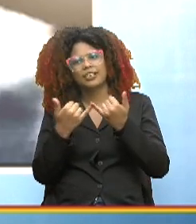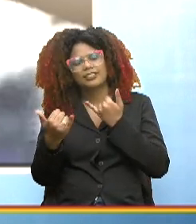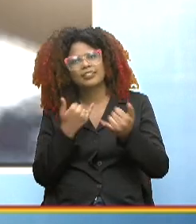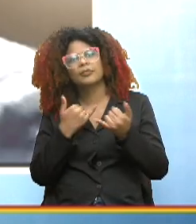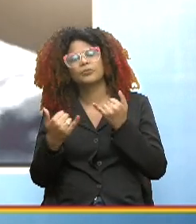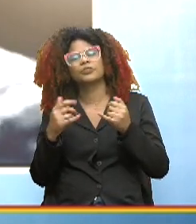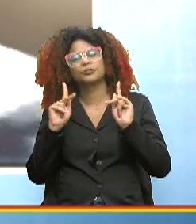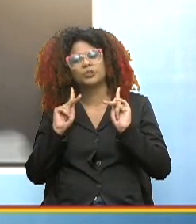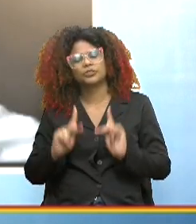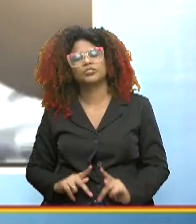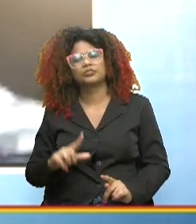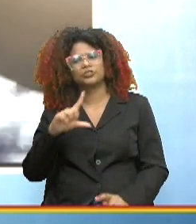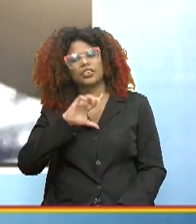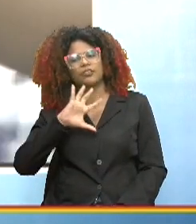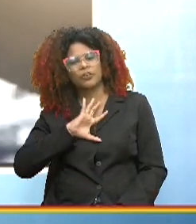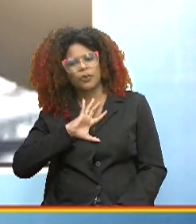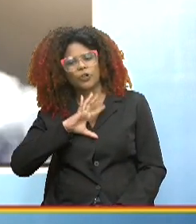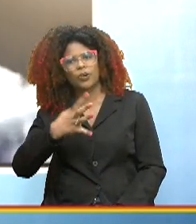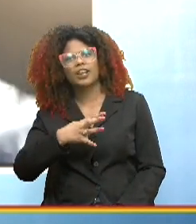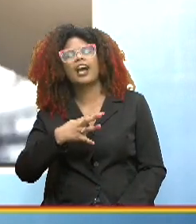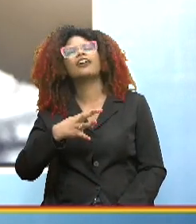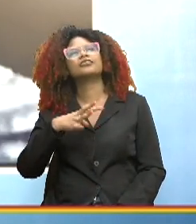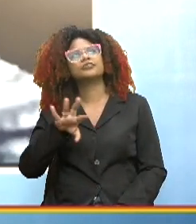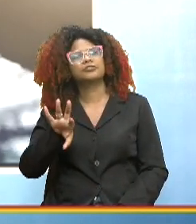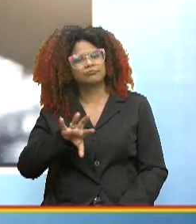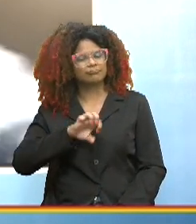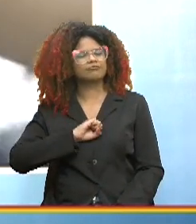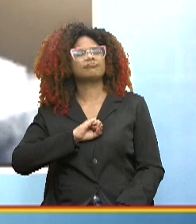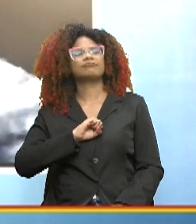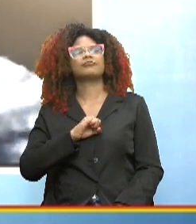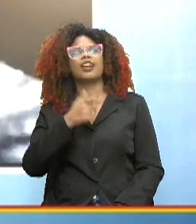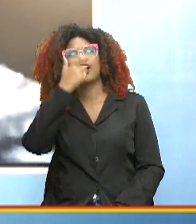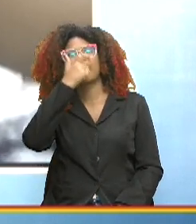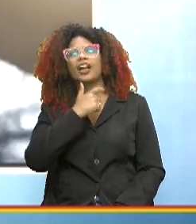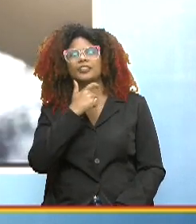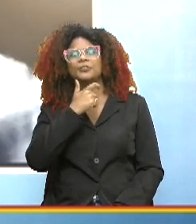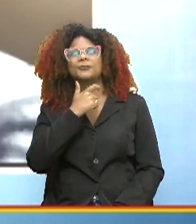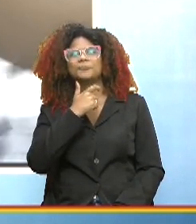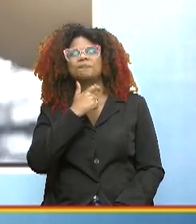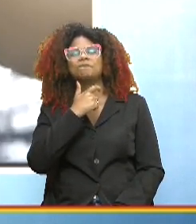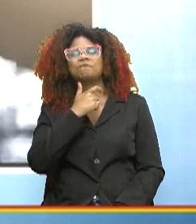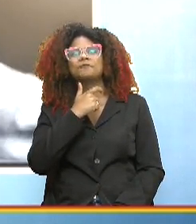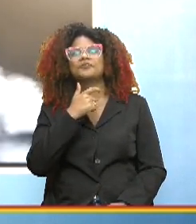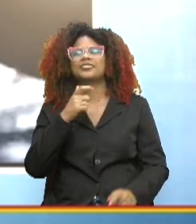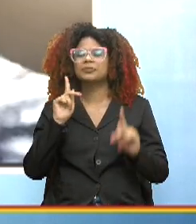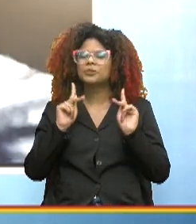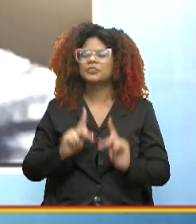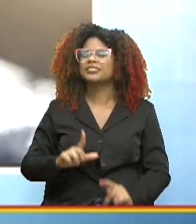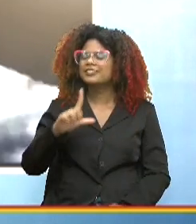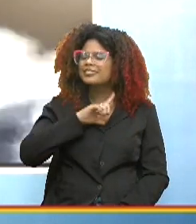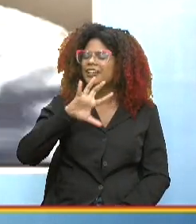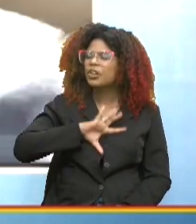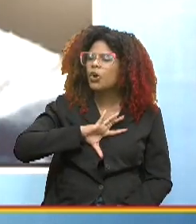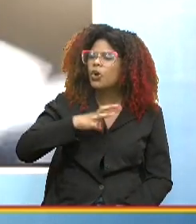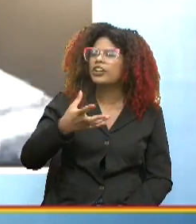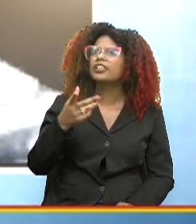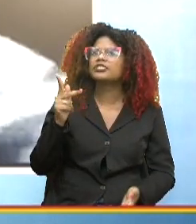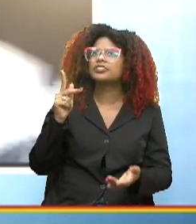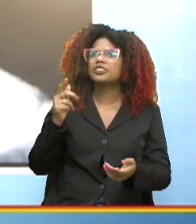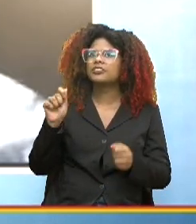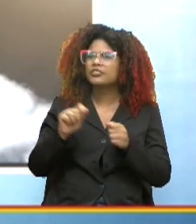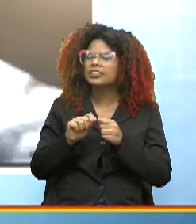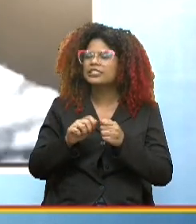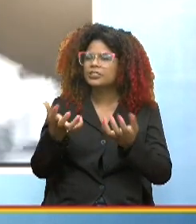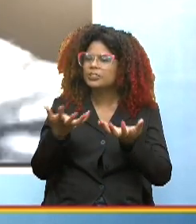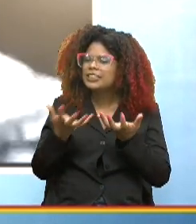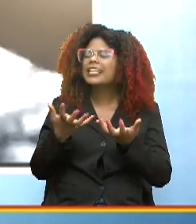tiveram coragem e adotaram né e eu acho que é preciso que as pessoas tenham coragem e faço que elas realmente